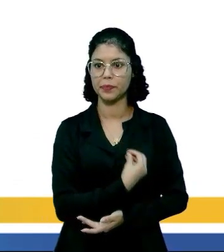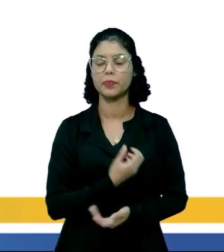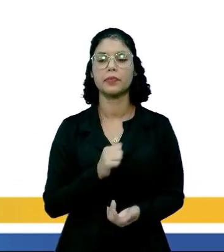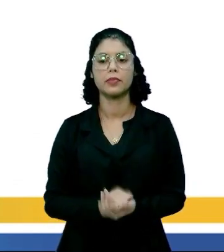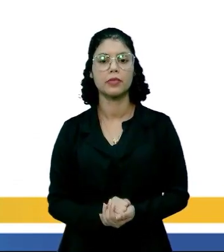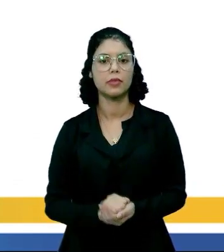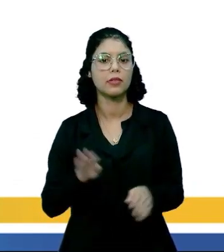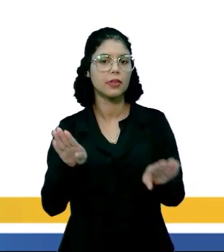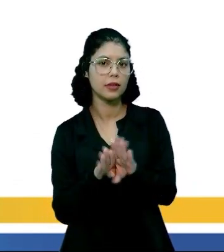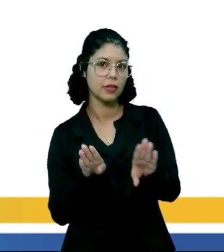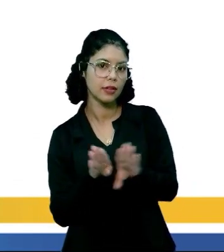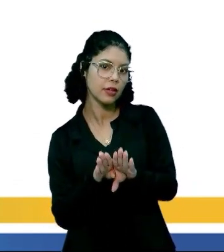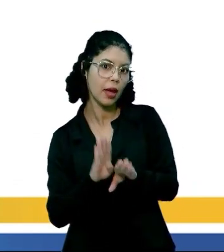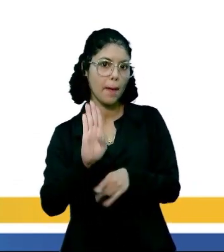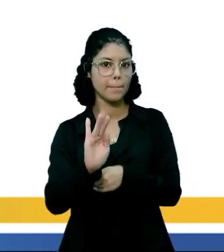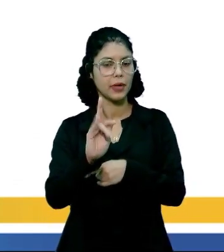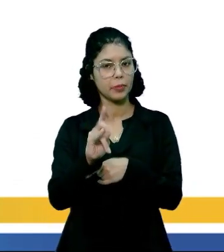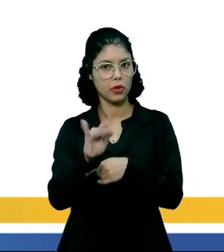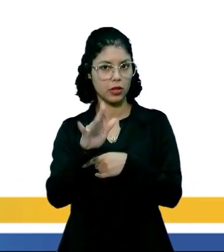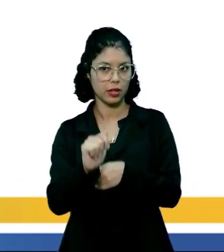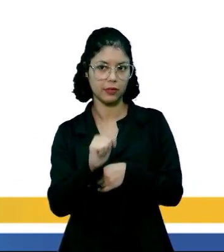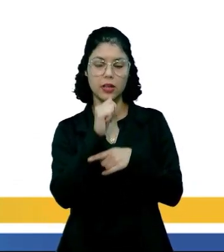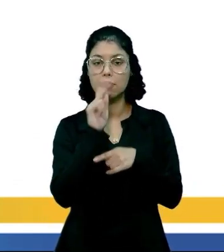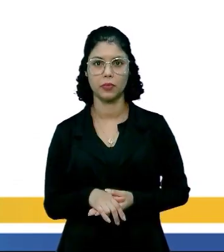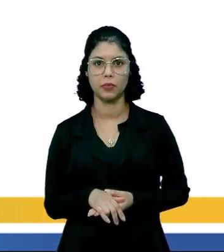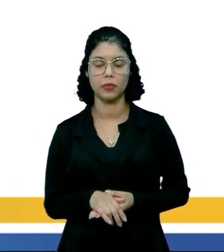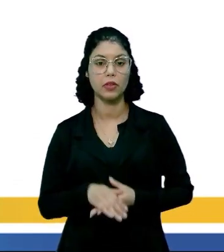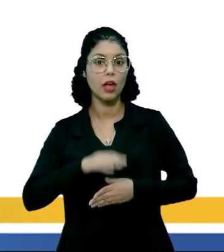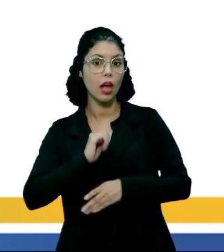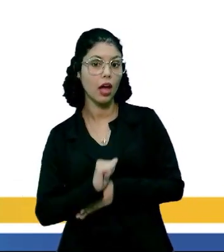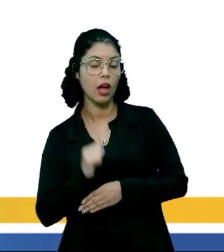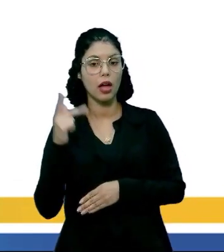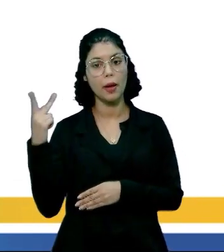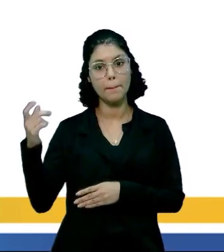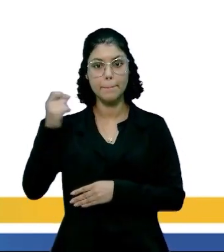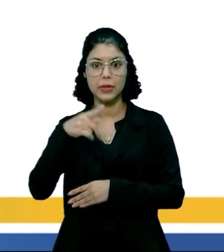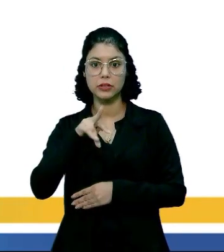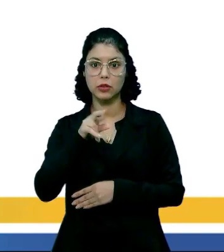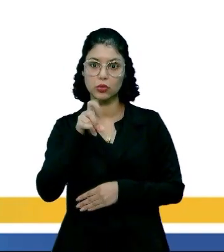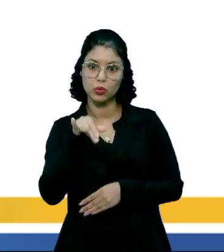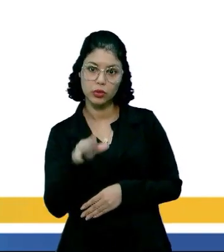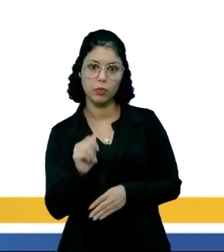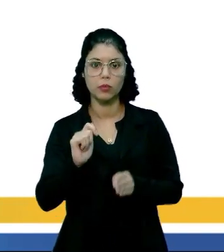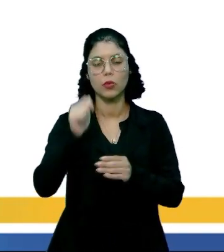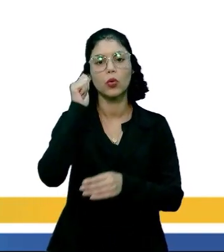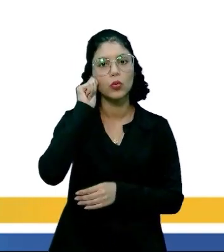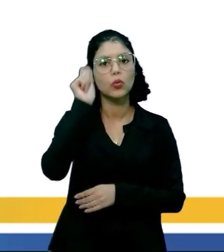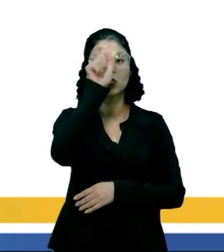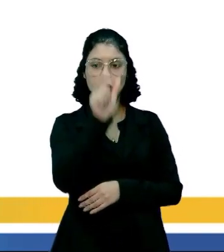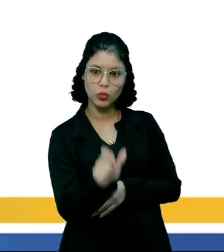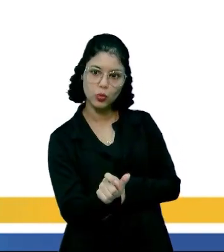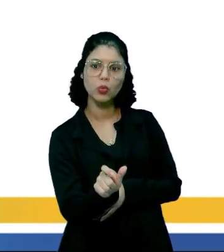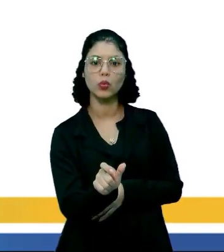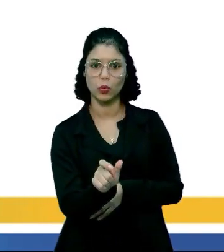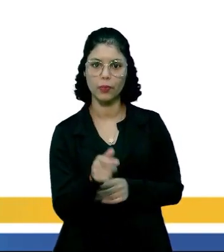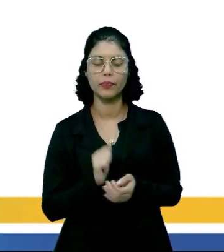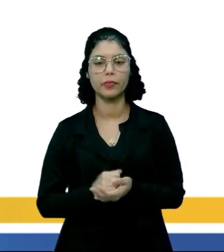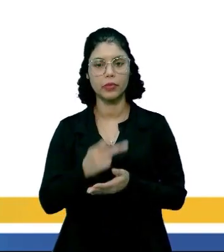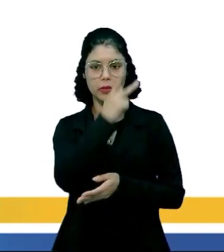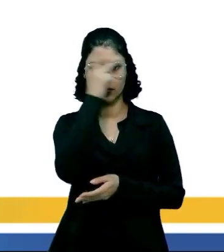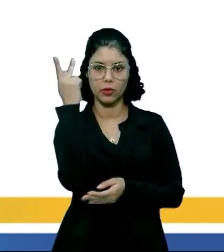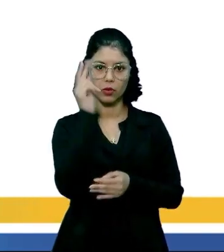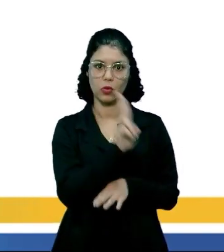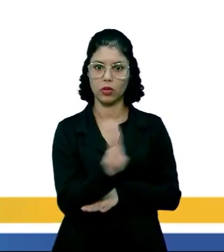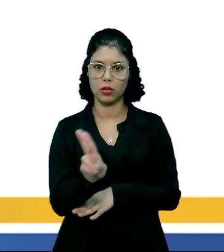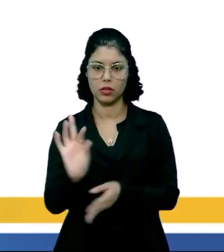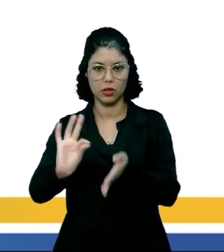do artigo Tábua Bibliográfica, que diz assim: a obra pseudônima é do autor em sua pessoa, salvo